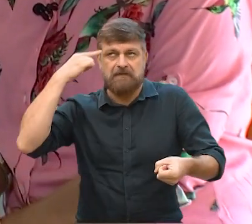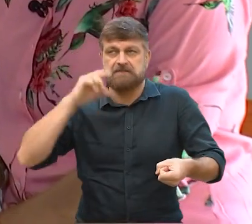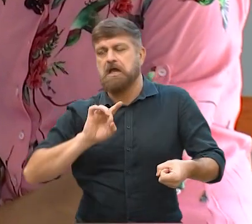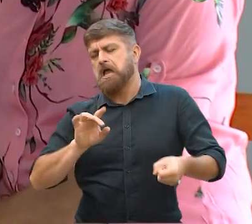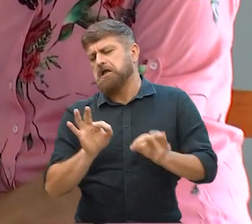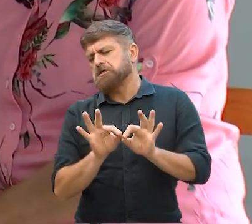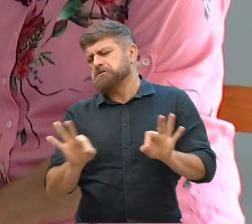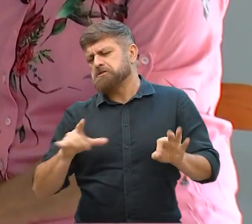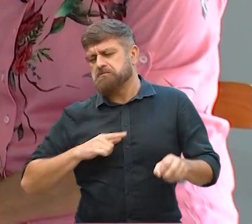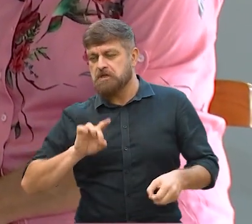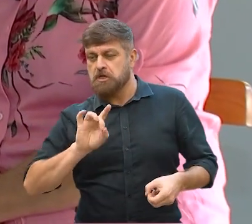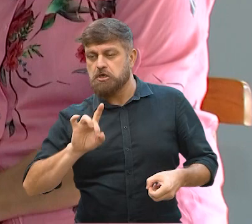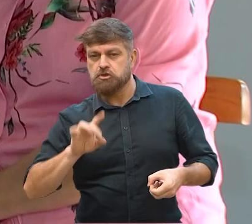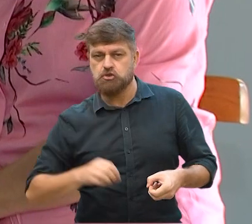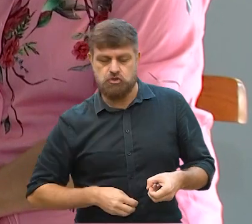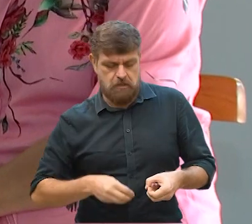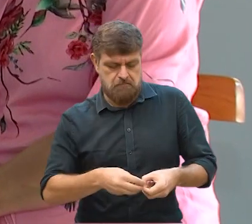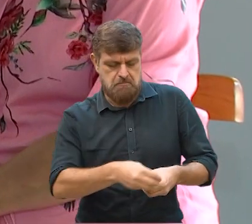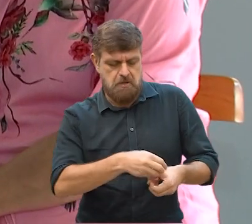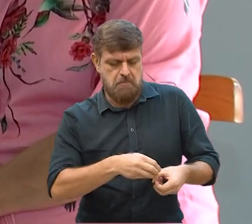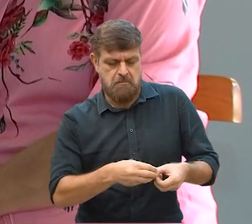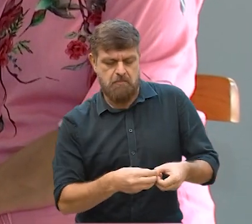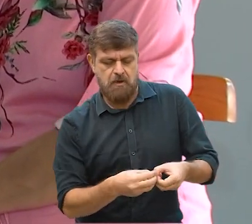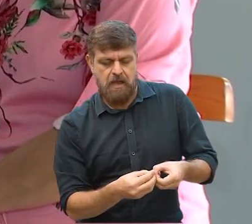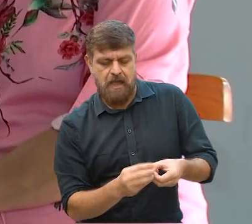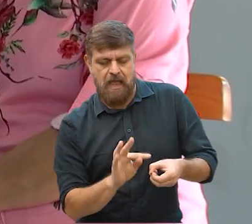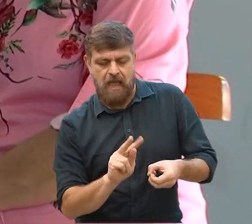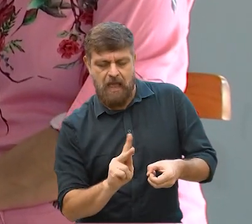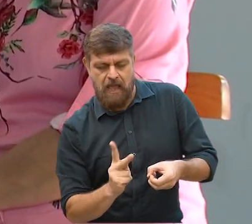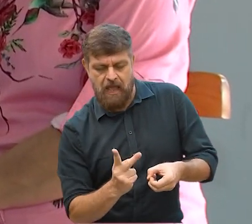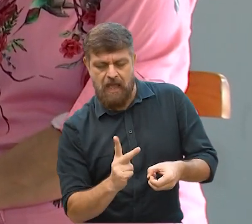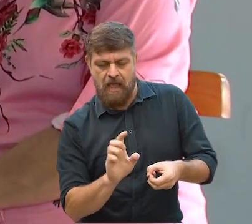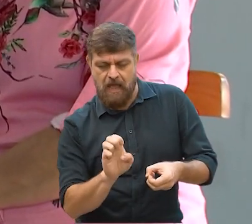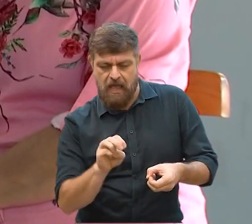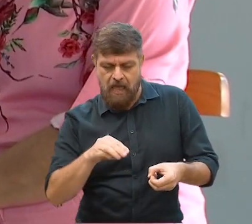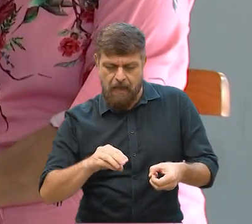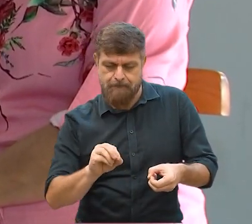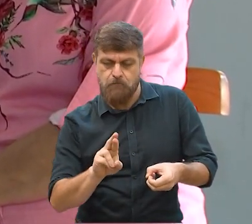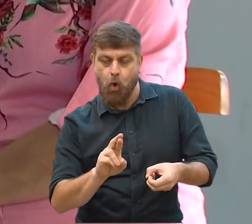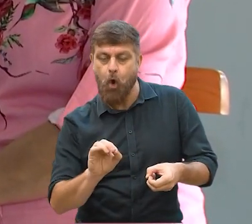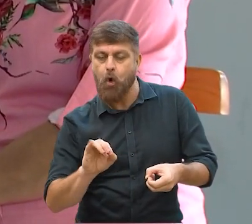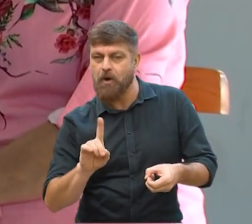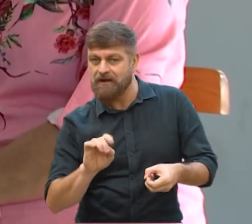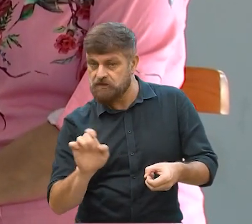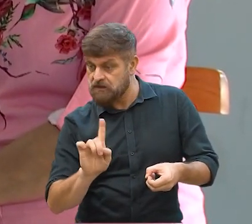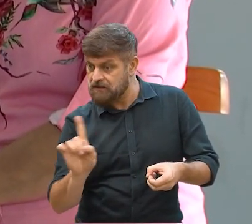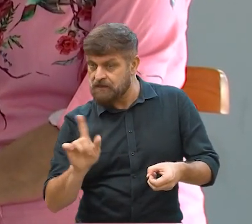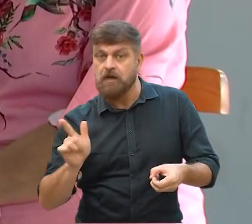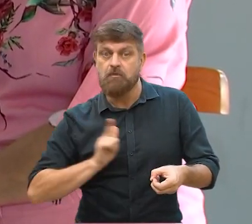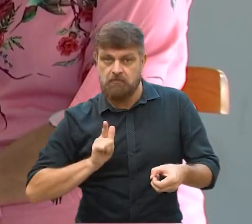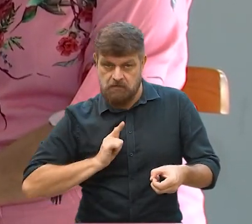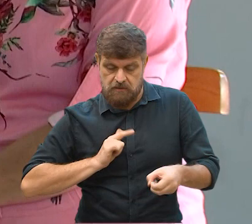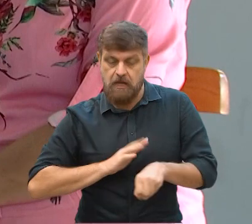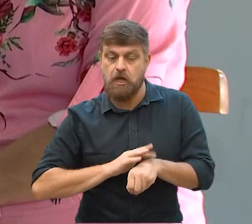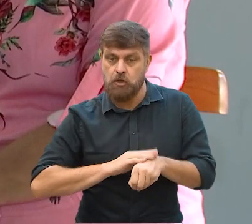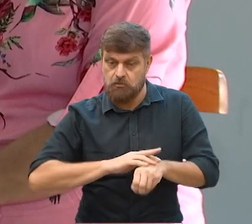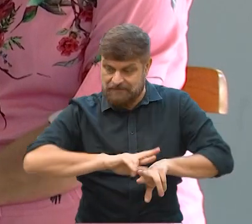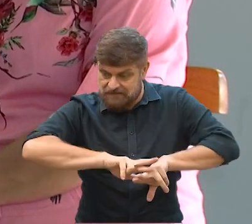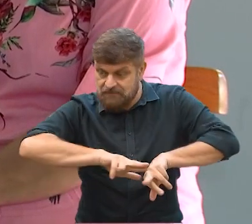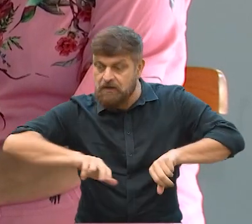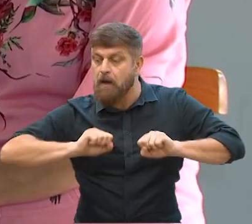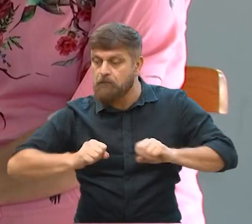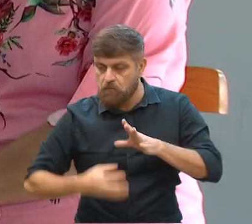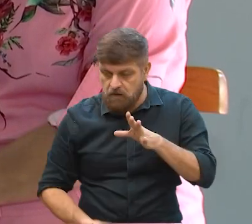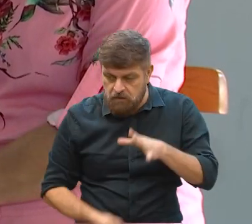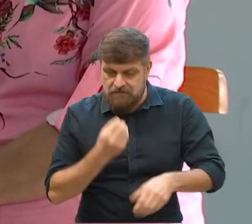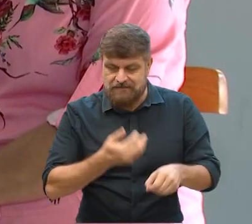é simples, que é só hemorroidas ou só alguns vasos dilatados. Não, existem outras coisas que podem